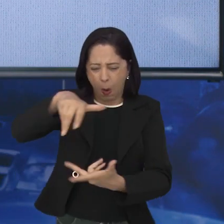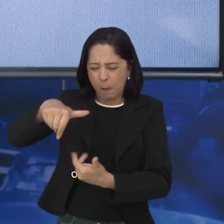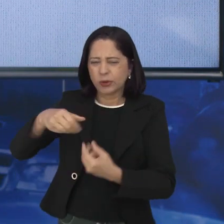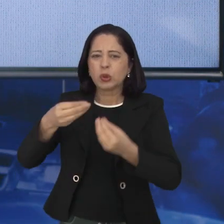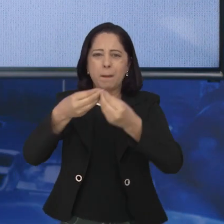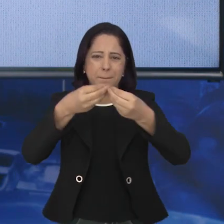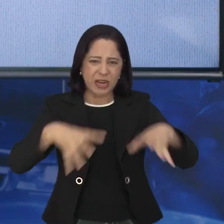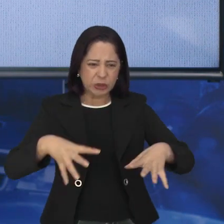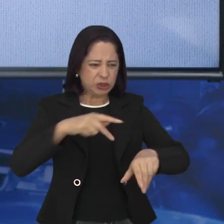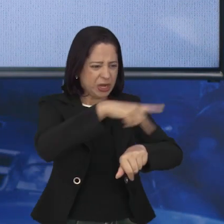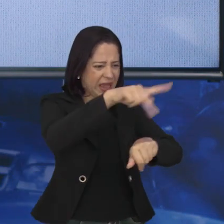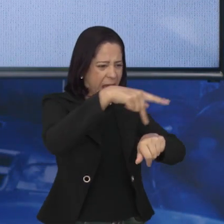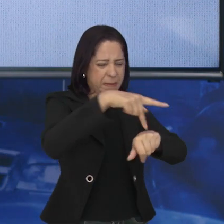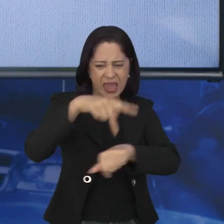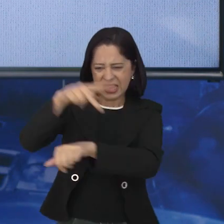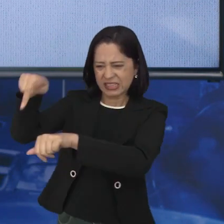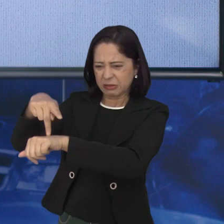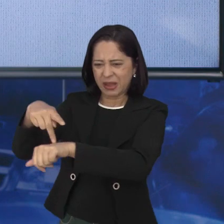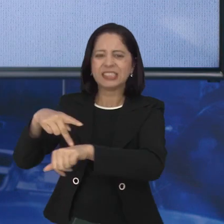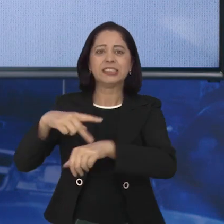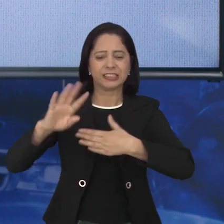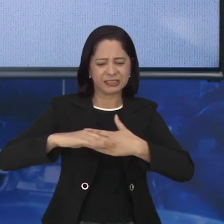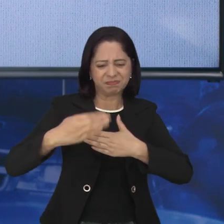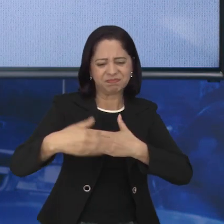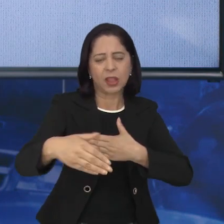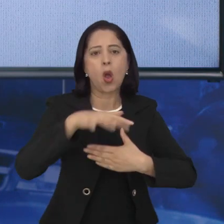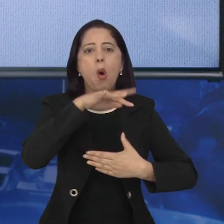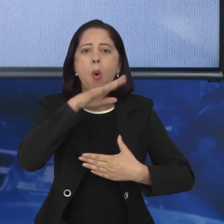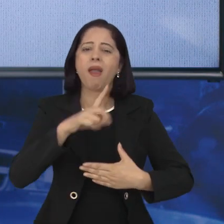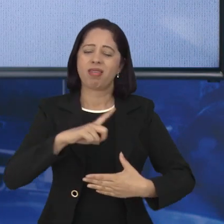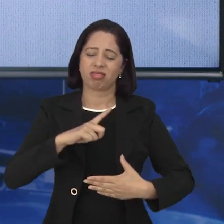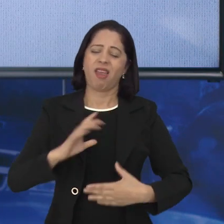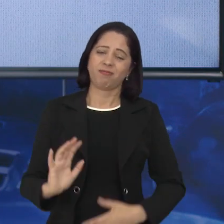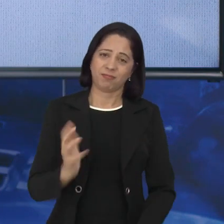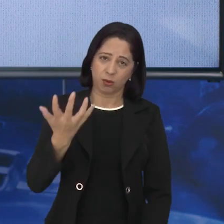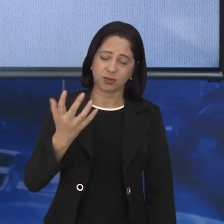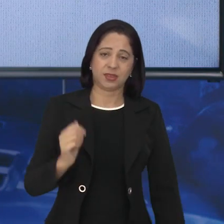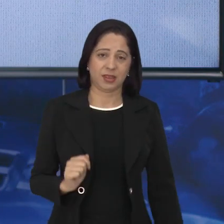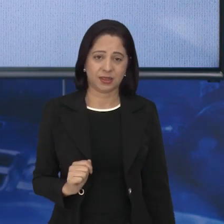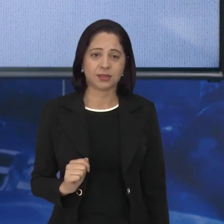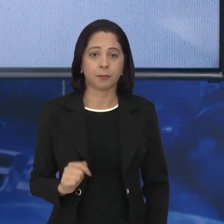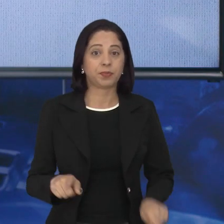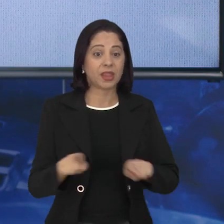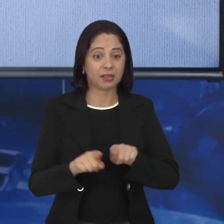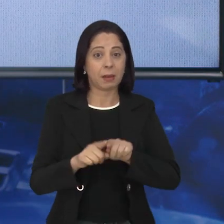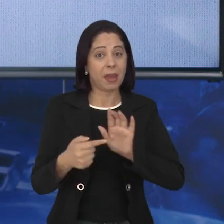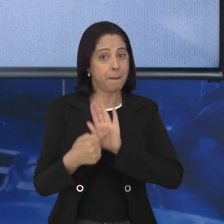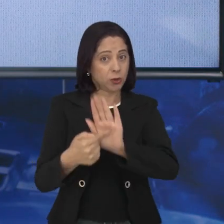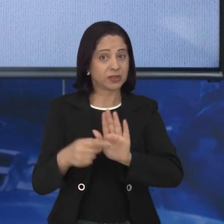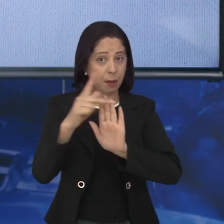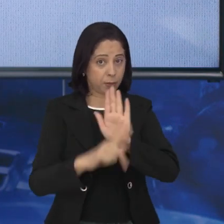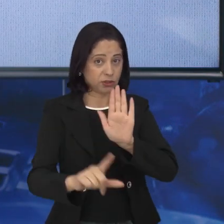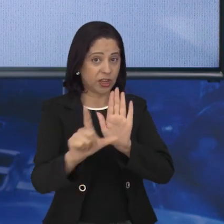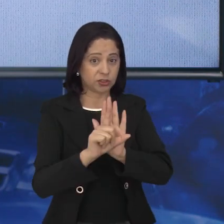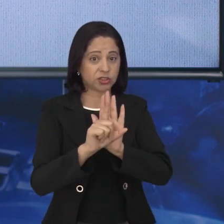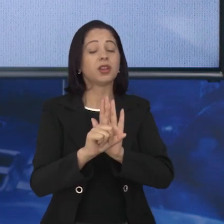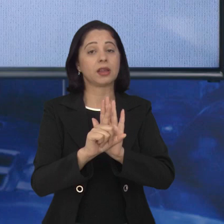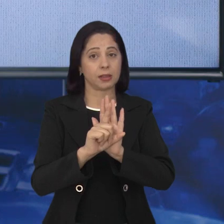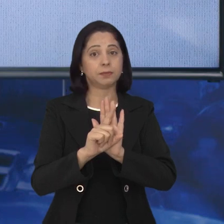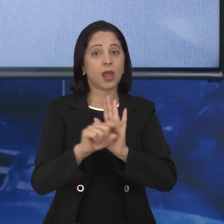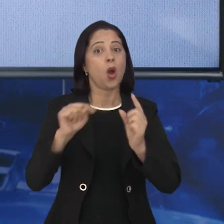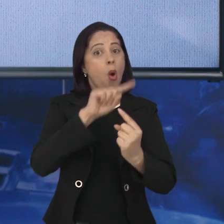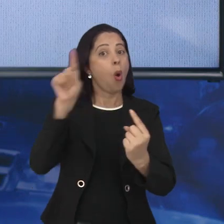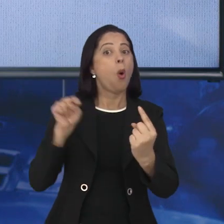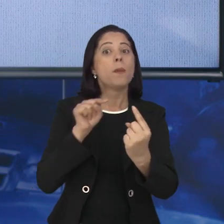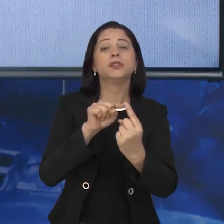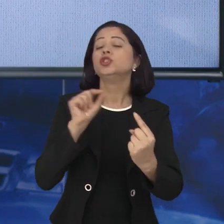trazem graves consequências não só para os países envolvidos como também para todas as nações também vamos mostrar um projeto de